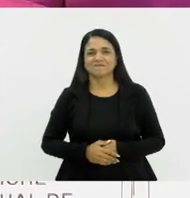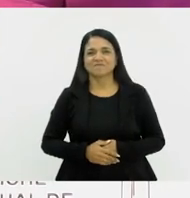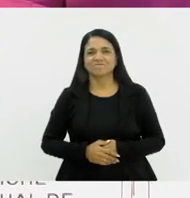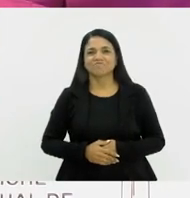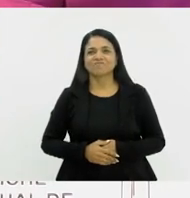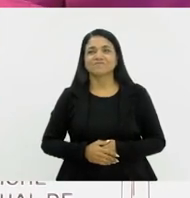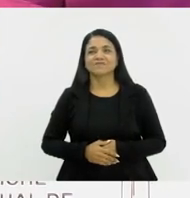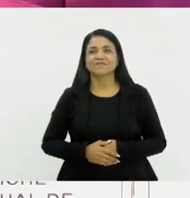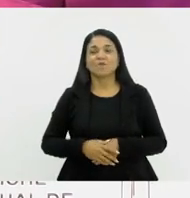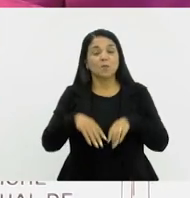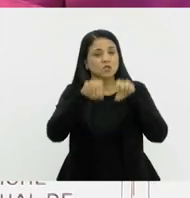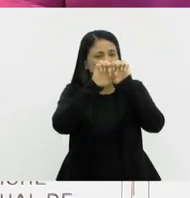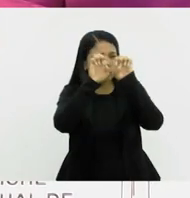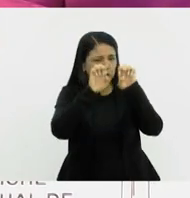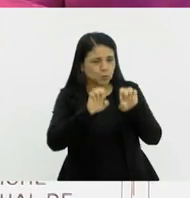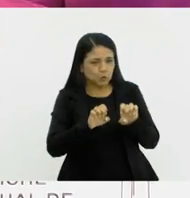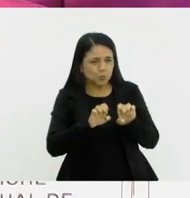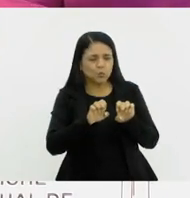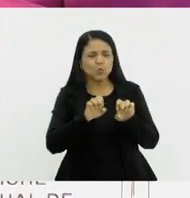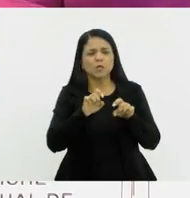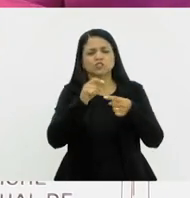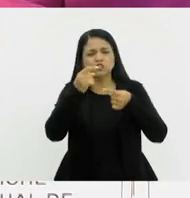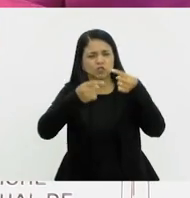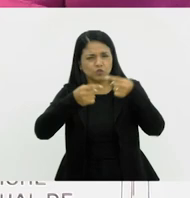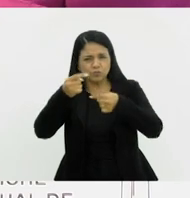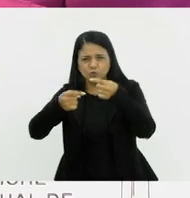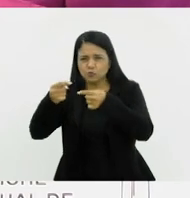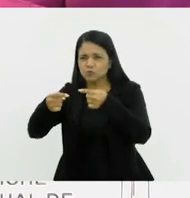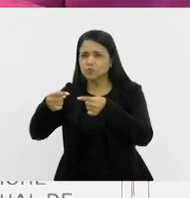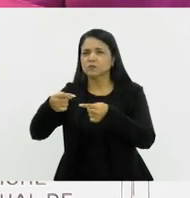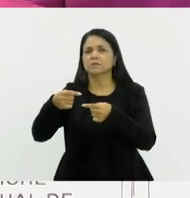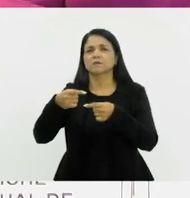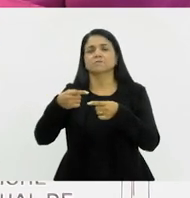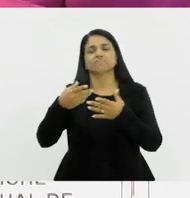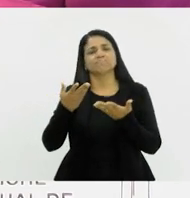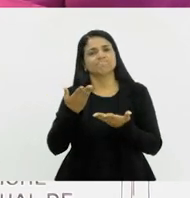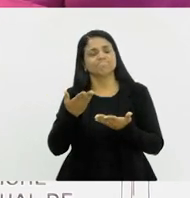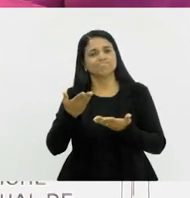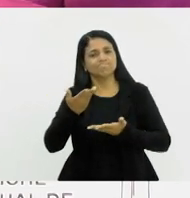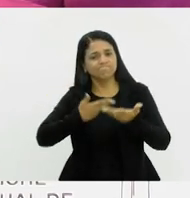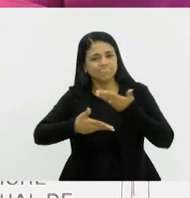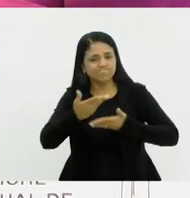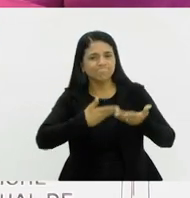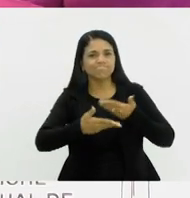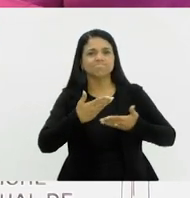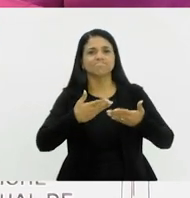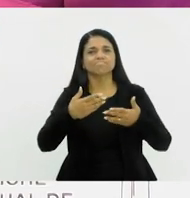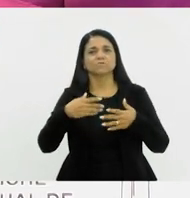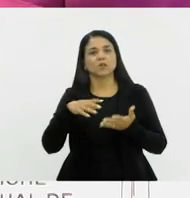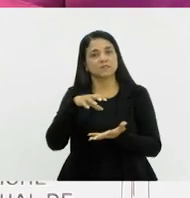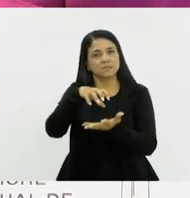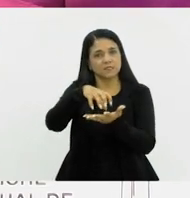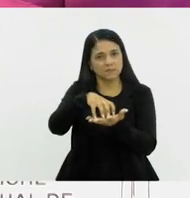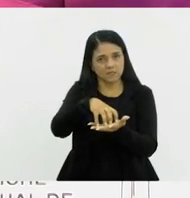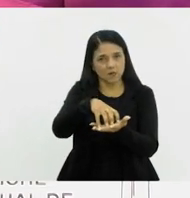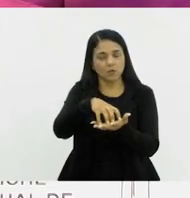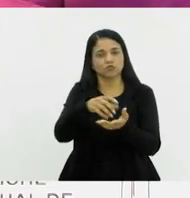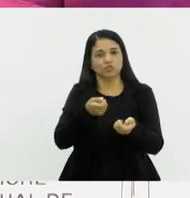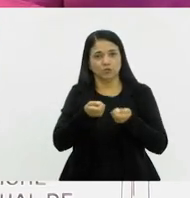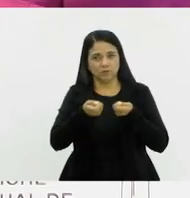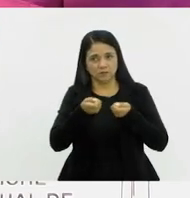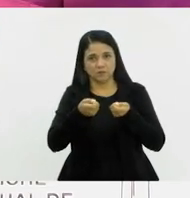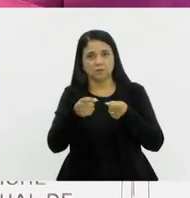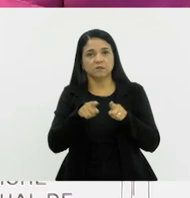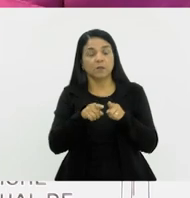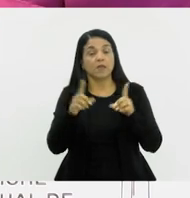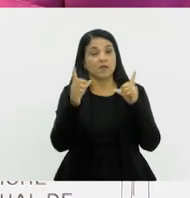Essa aqui é uma estrutura que foi muito bem discutida, inclusive com a participação da nossa central de regulação. Delinear o perfil de complexidade da